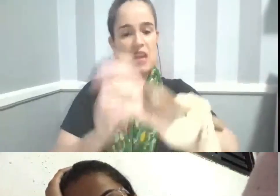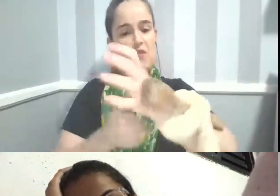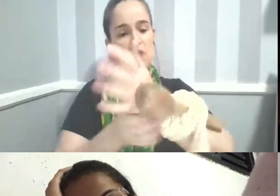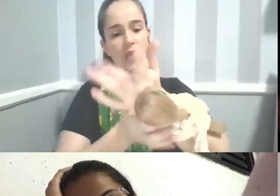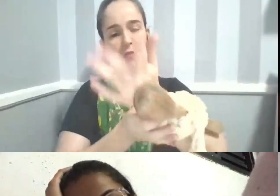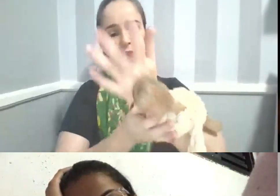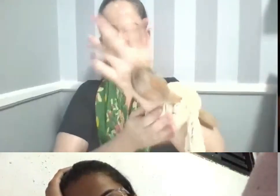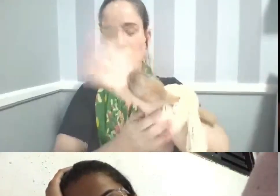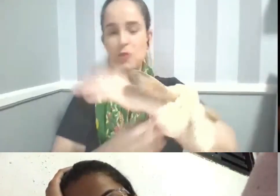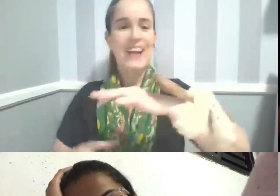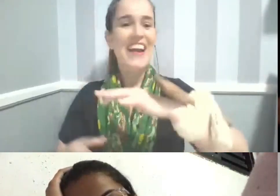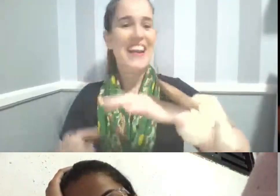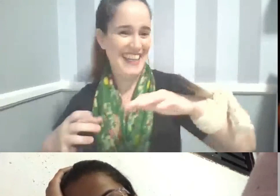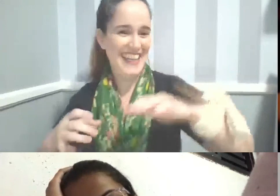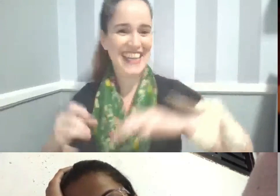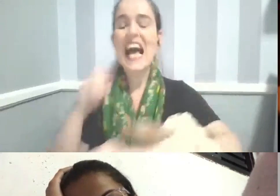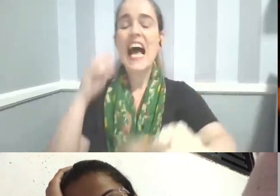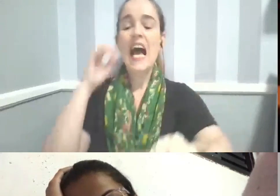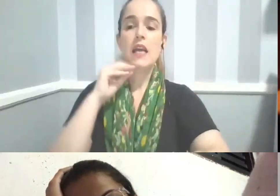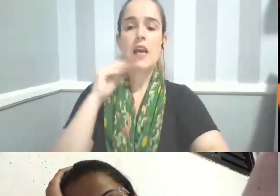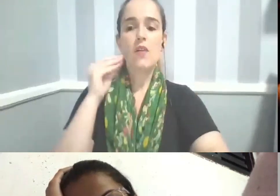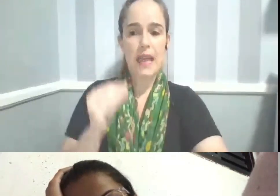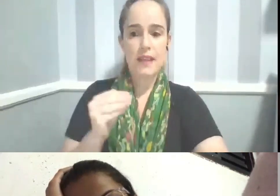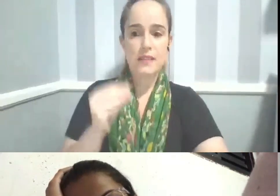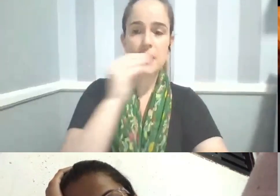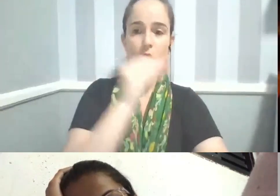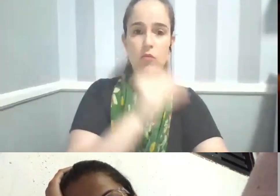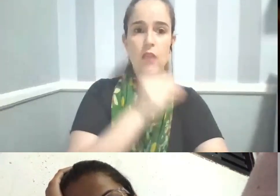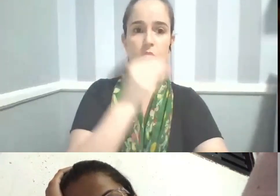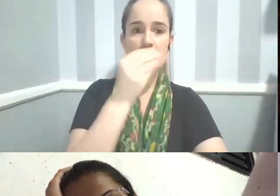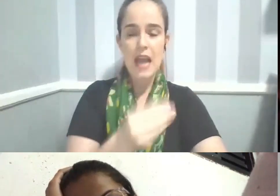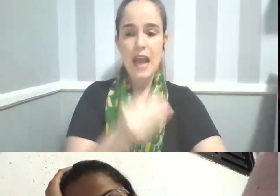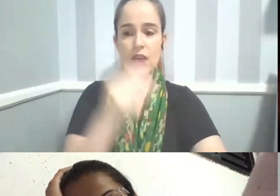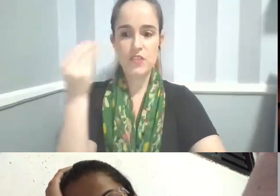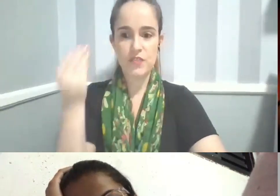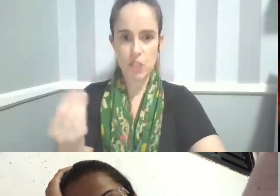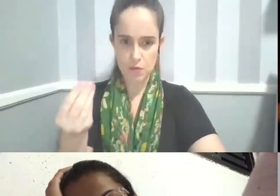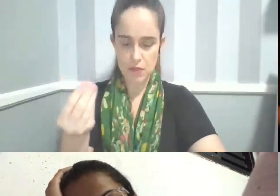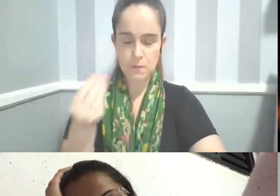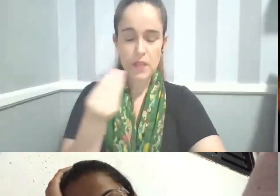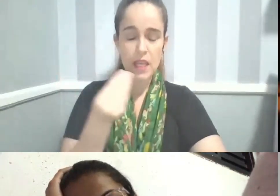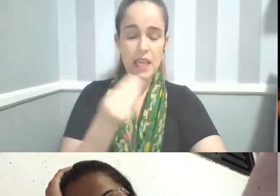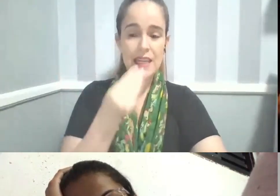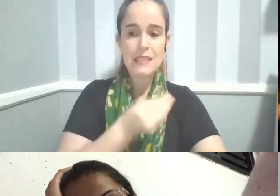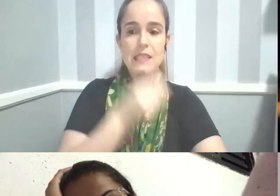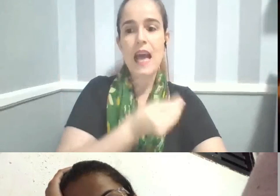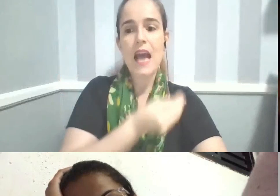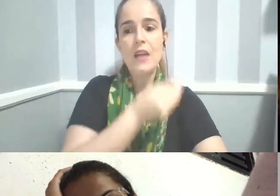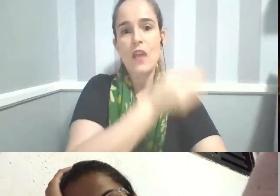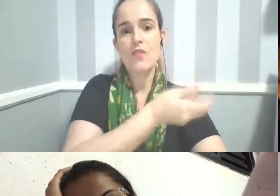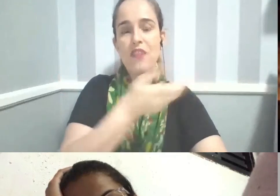Gente, eu apertei com vontade mesmo, minha mão tá doendo. O que acontece? Se eu tenho um cenário de vítima e